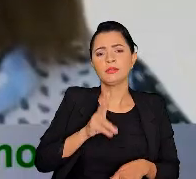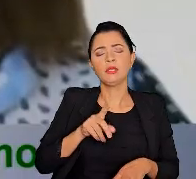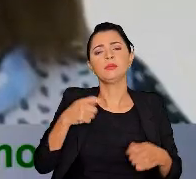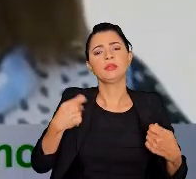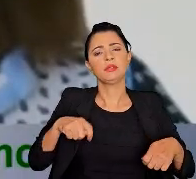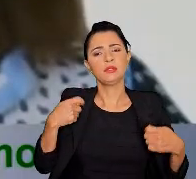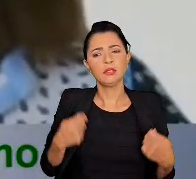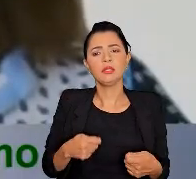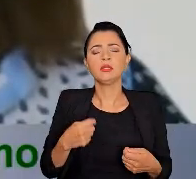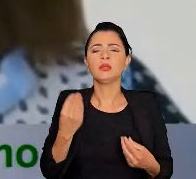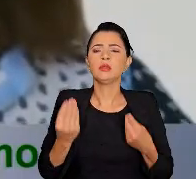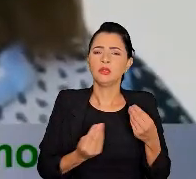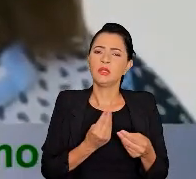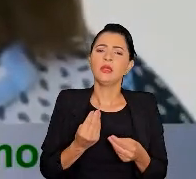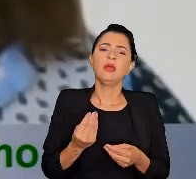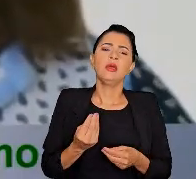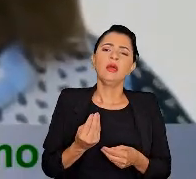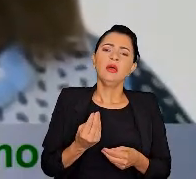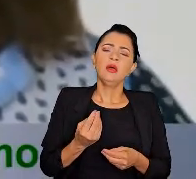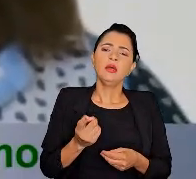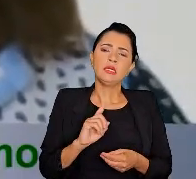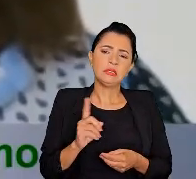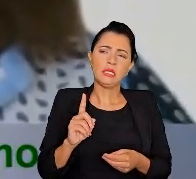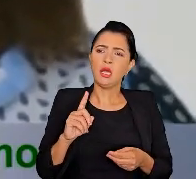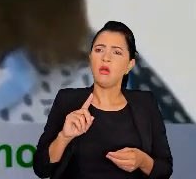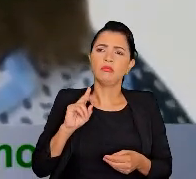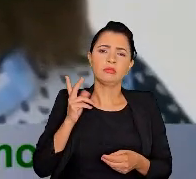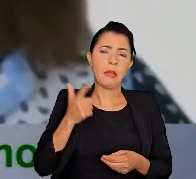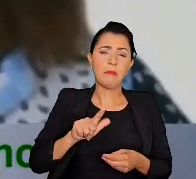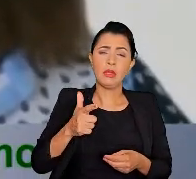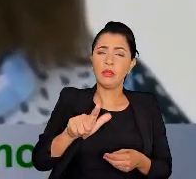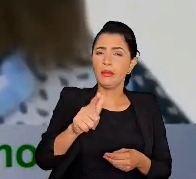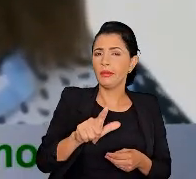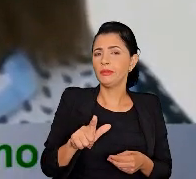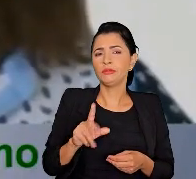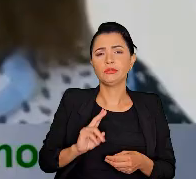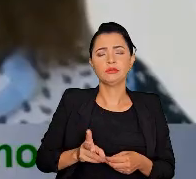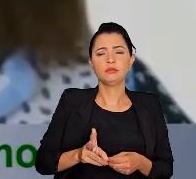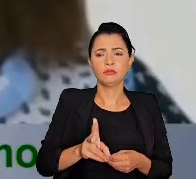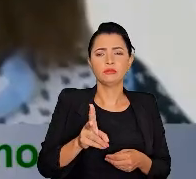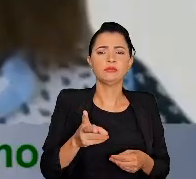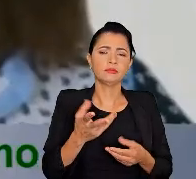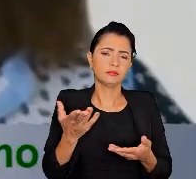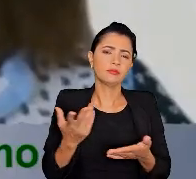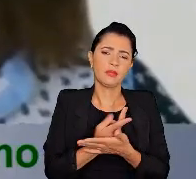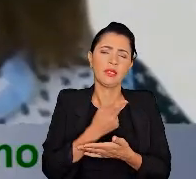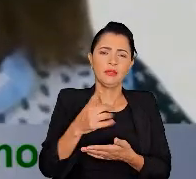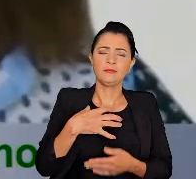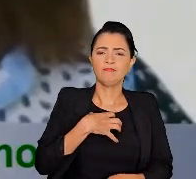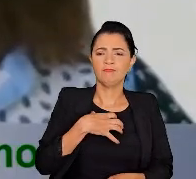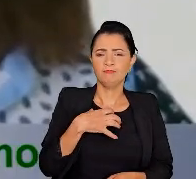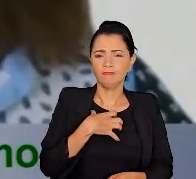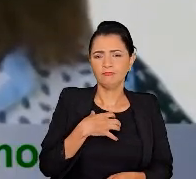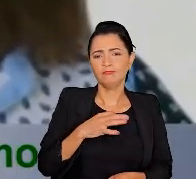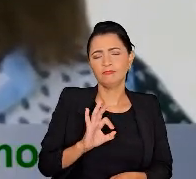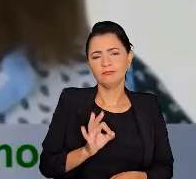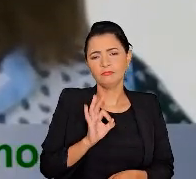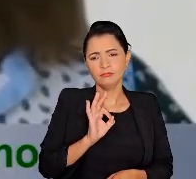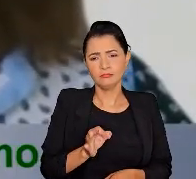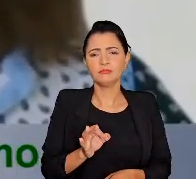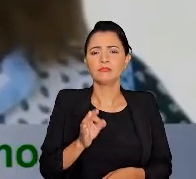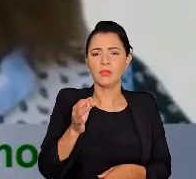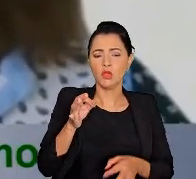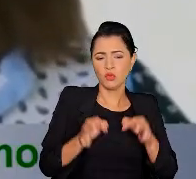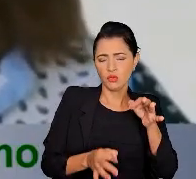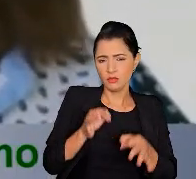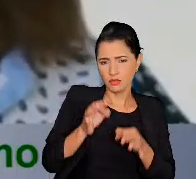que não se perpetue, para que não se naturalizem esses sentimentos, né? E o judiciário